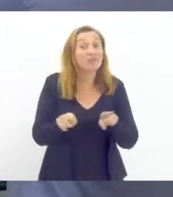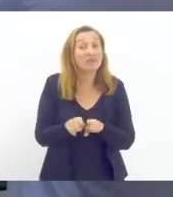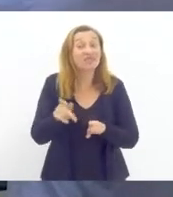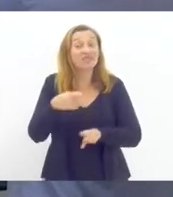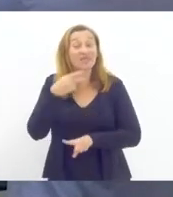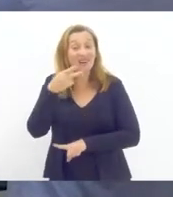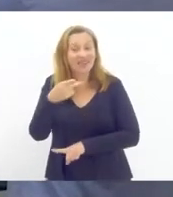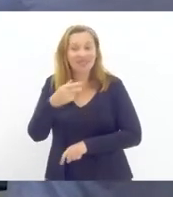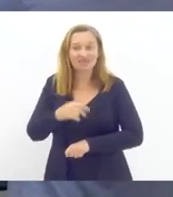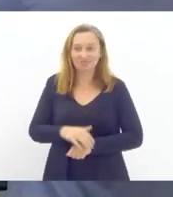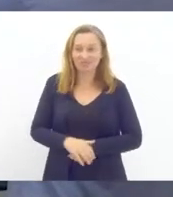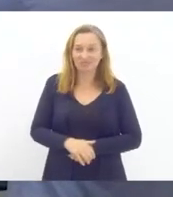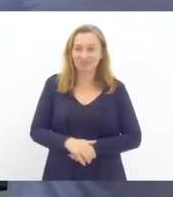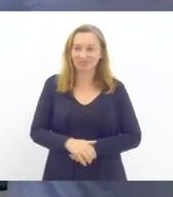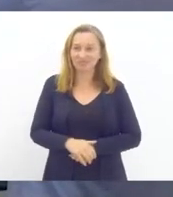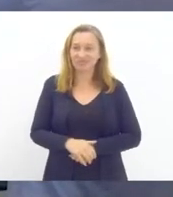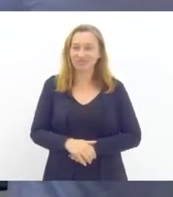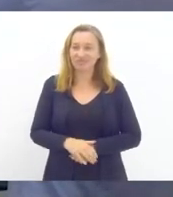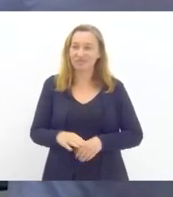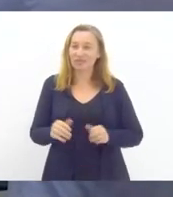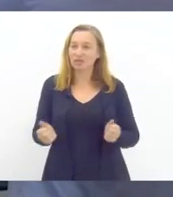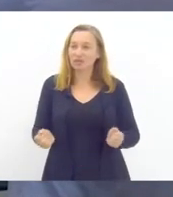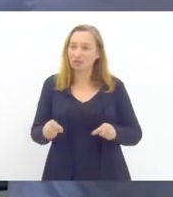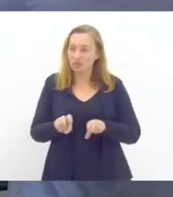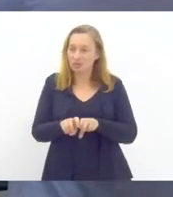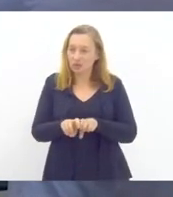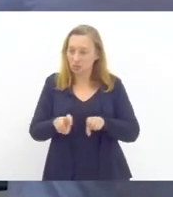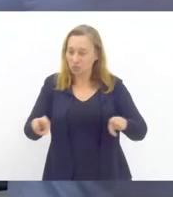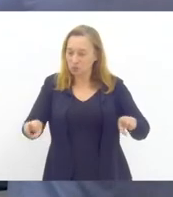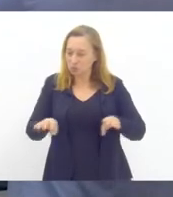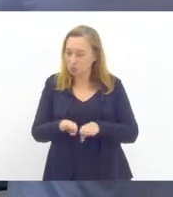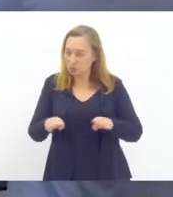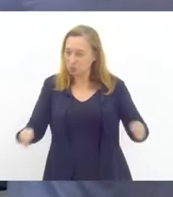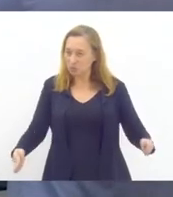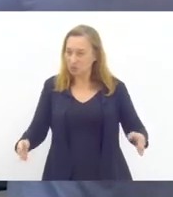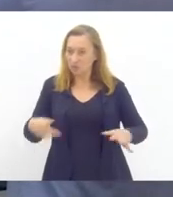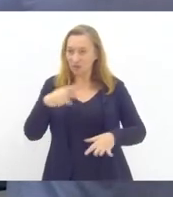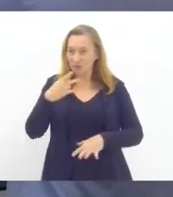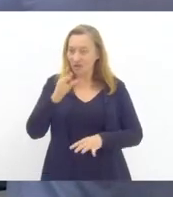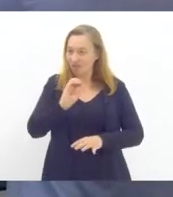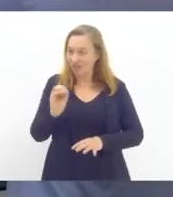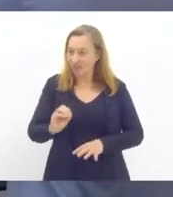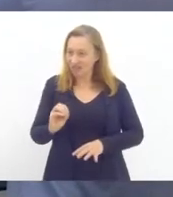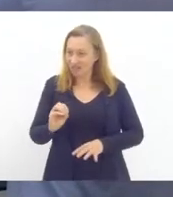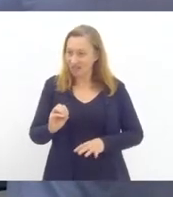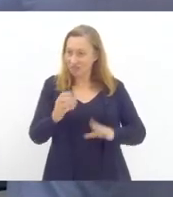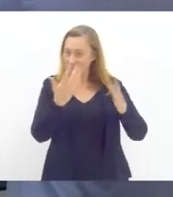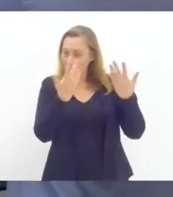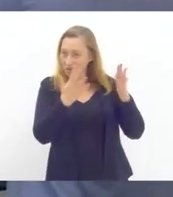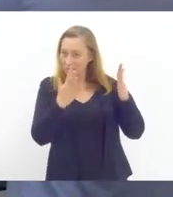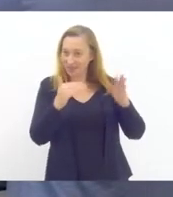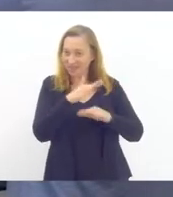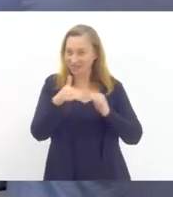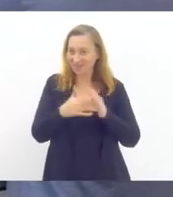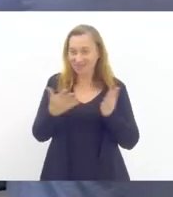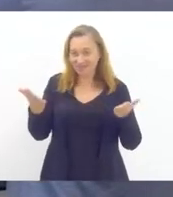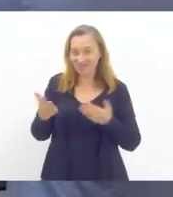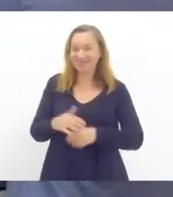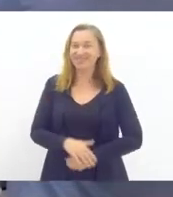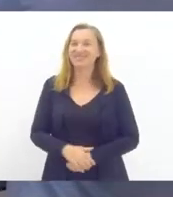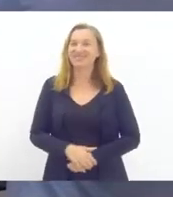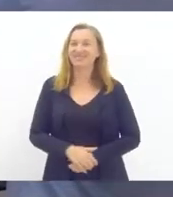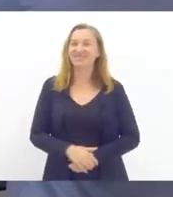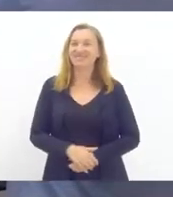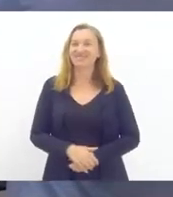que os componentes desta mesa não pagaram nenhuma palavra referente a elogios abater Parabéns a todos